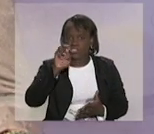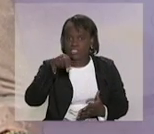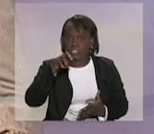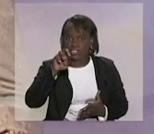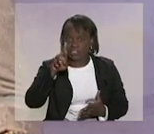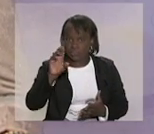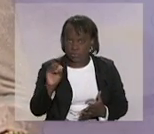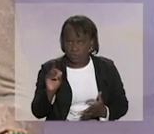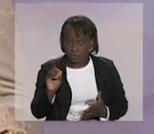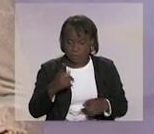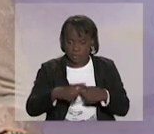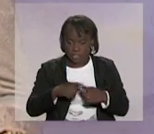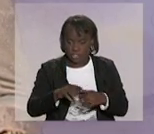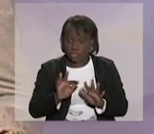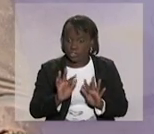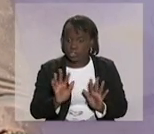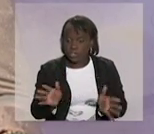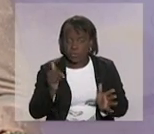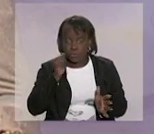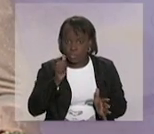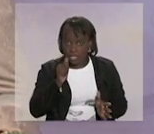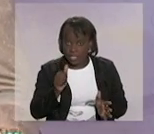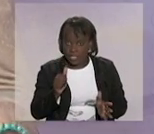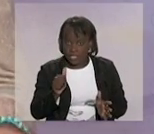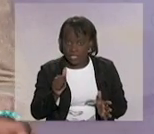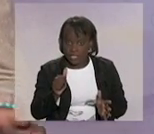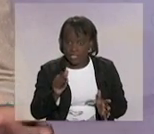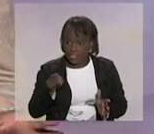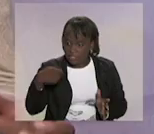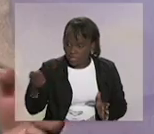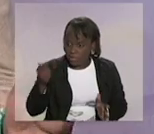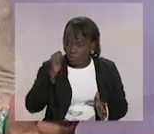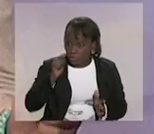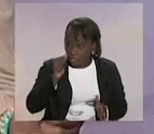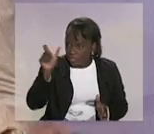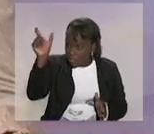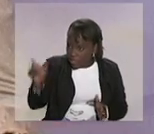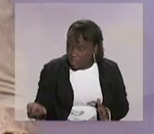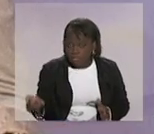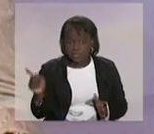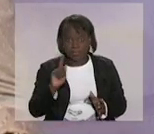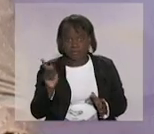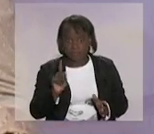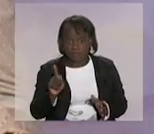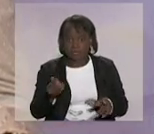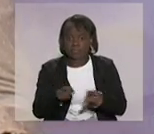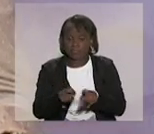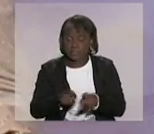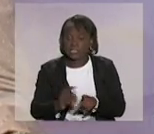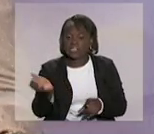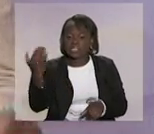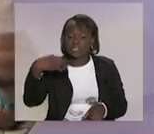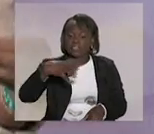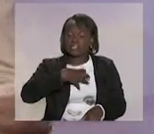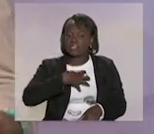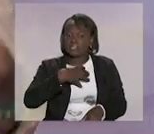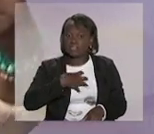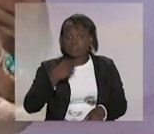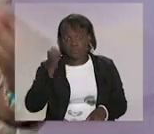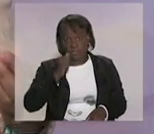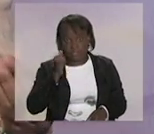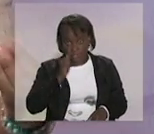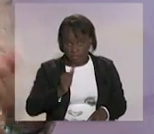termo gênero, porque não é simplesmente ser mulher, sexo feminino, né? É